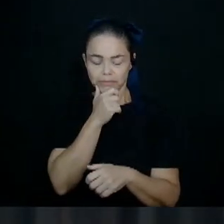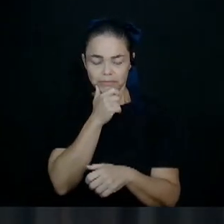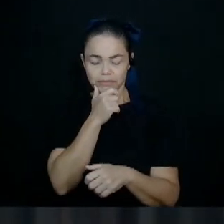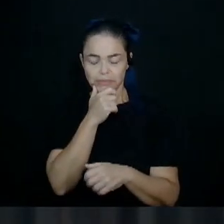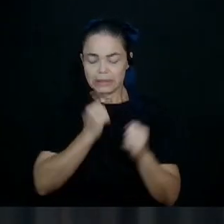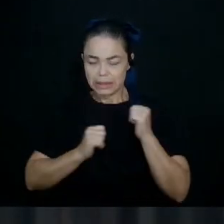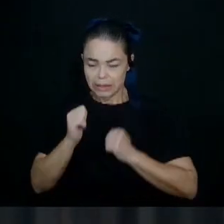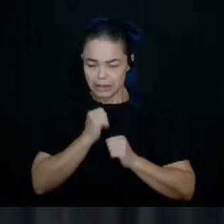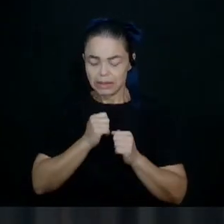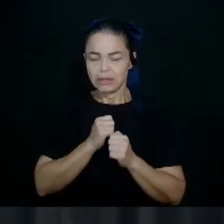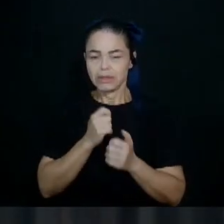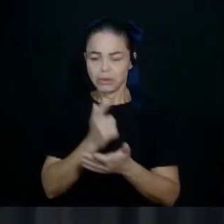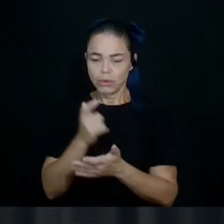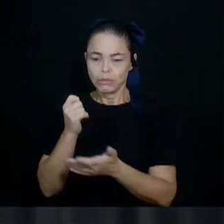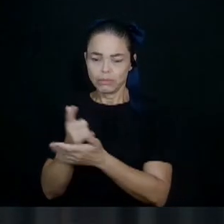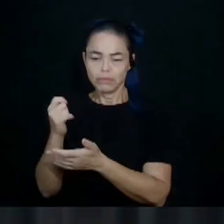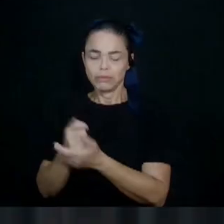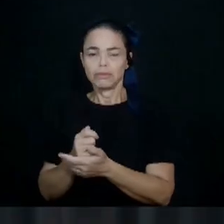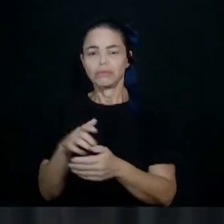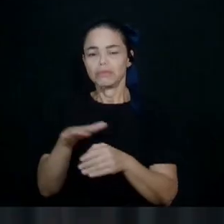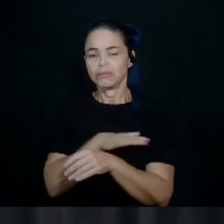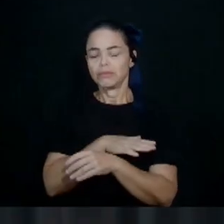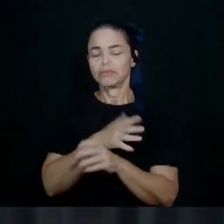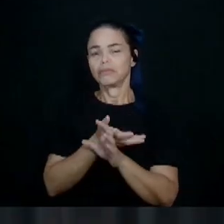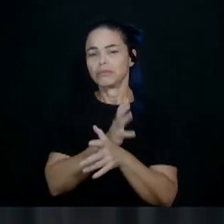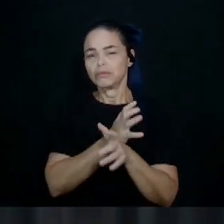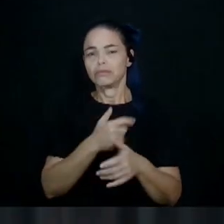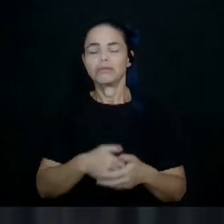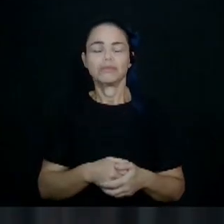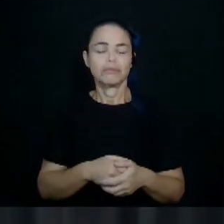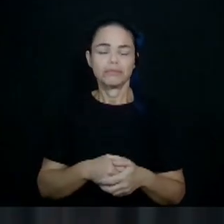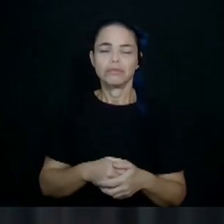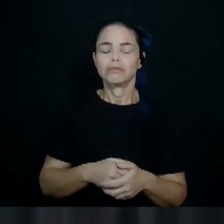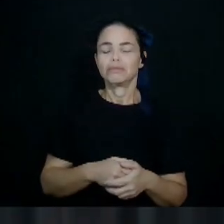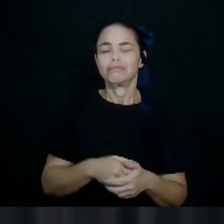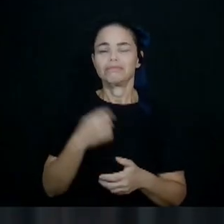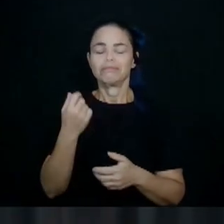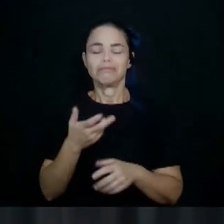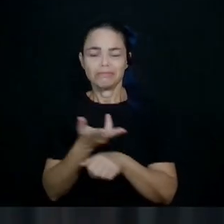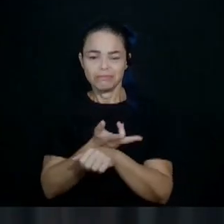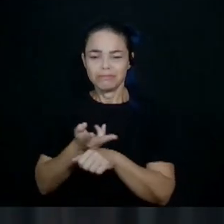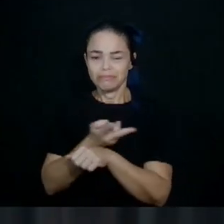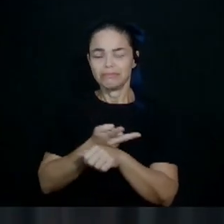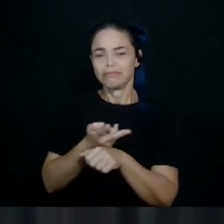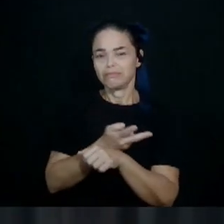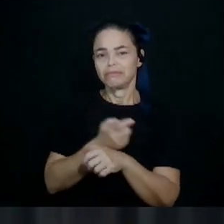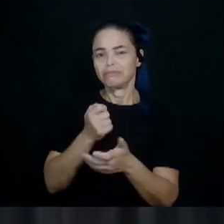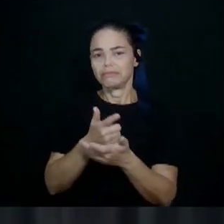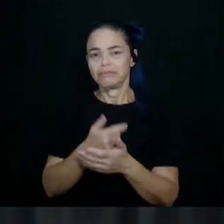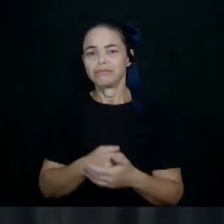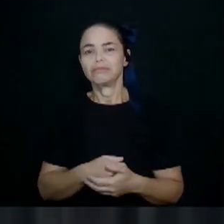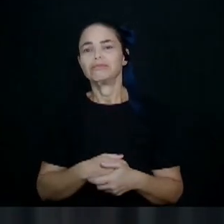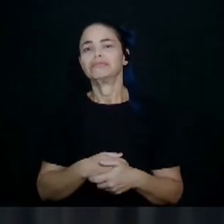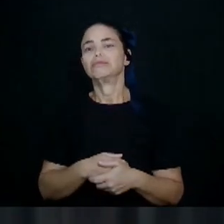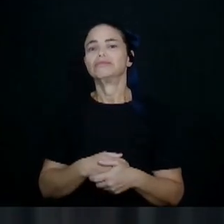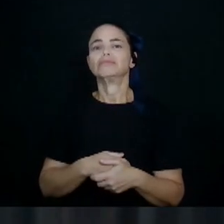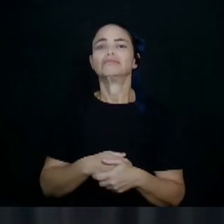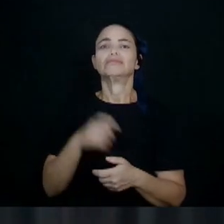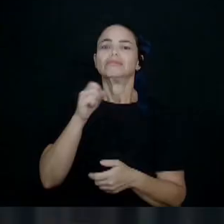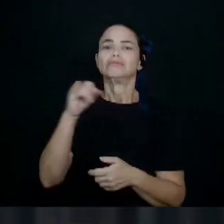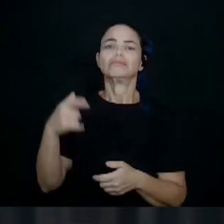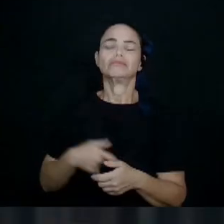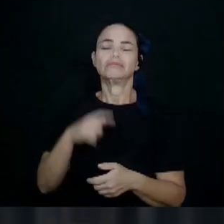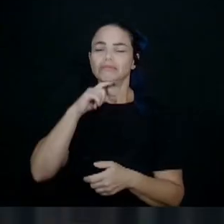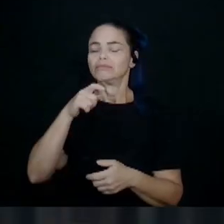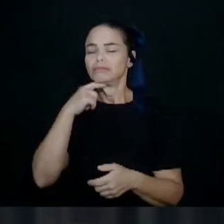tô comprando para preencher alguma coisa? Será que, o que eu tô buscando com essa compra, né? E aí, se você não conseguir